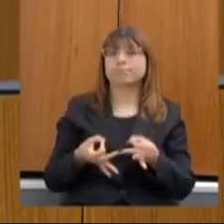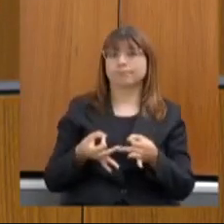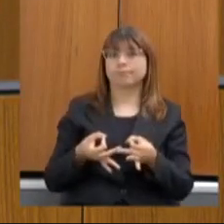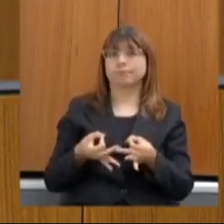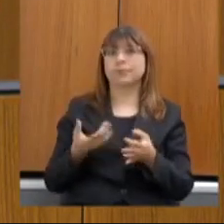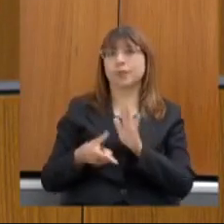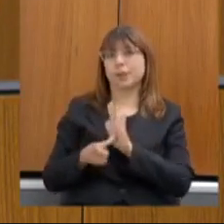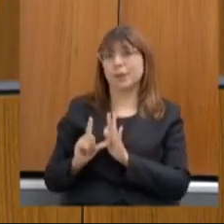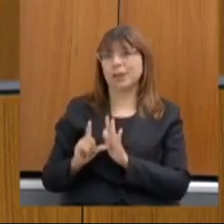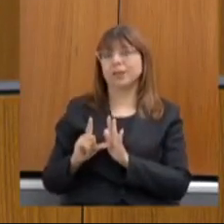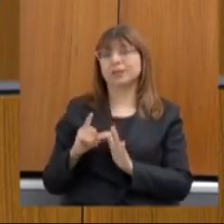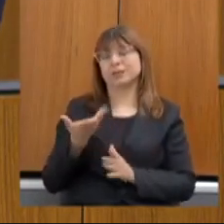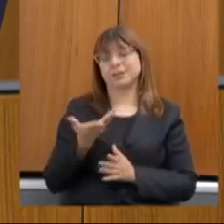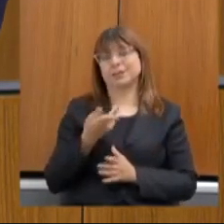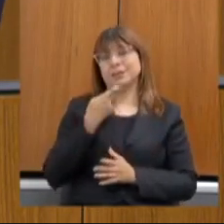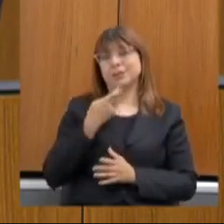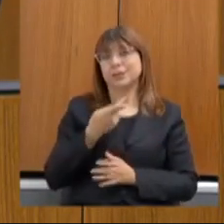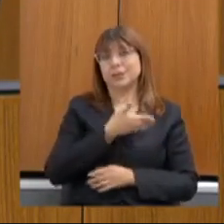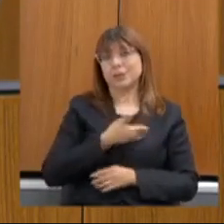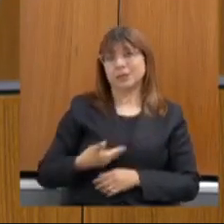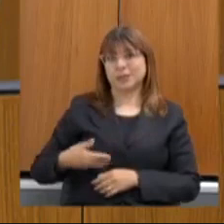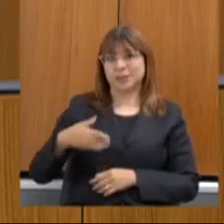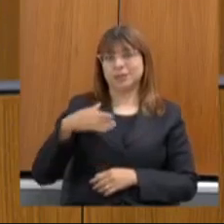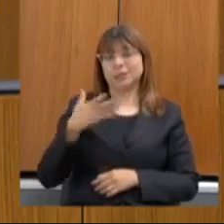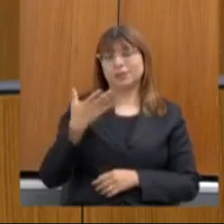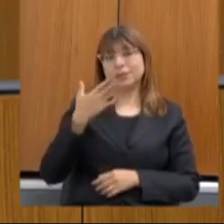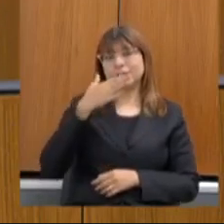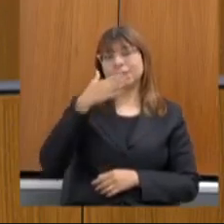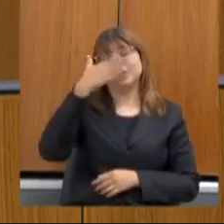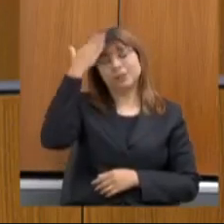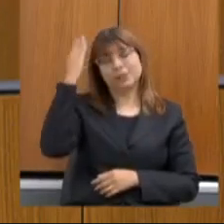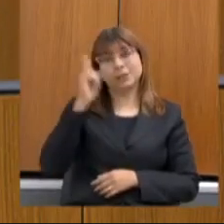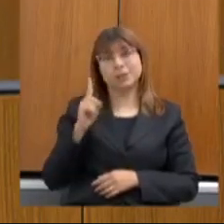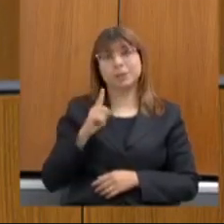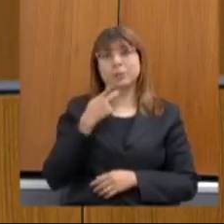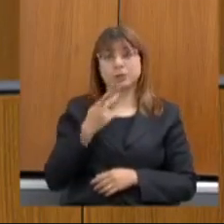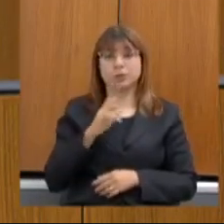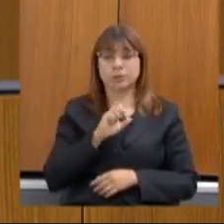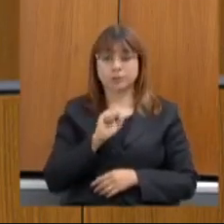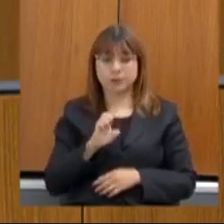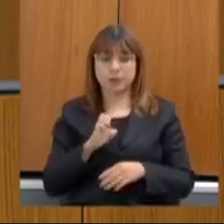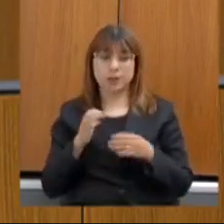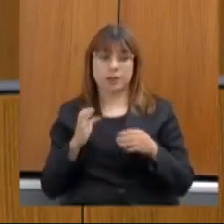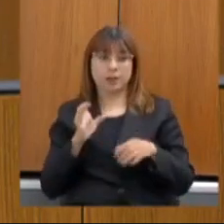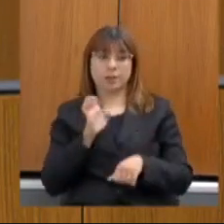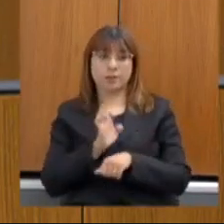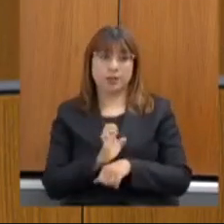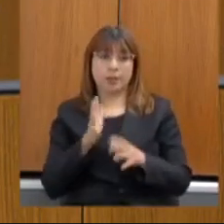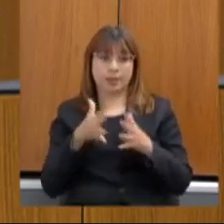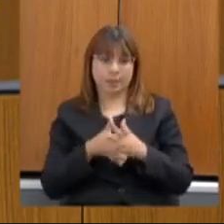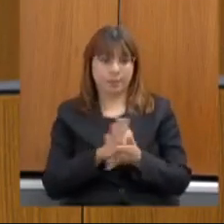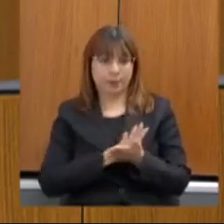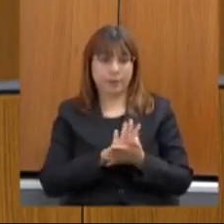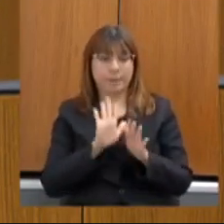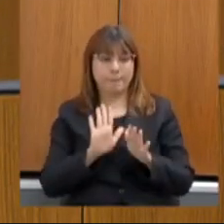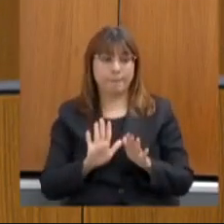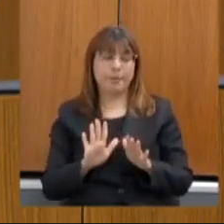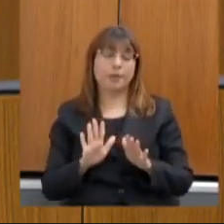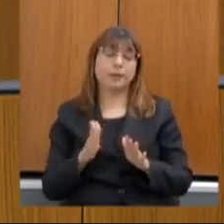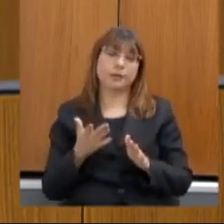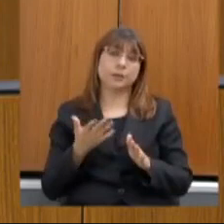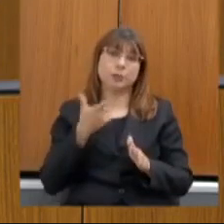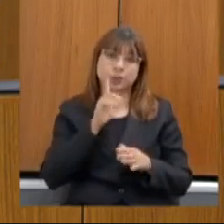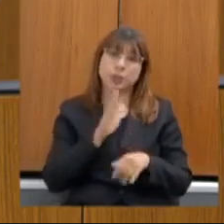seja que o governador Romeu Zema fala que quando o ES um atrapalho já ajuda muito e realmente estava acontecendo